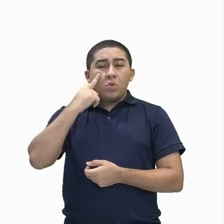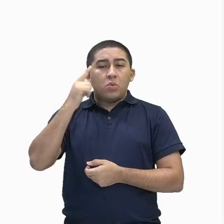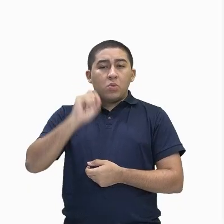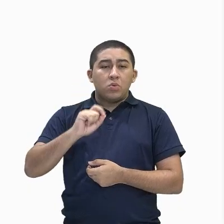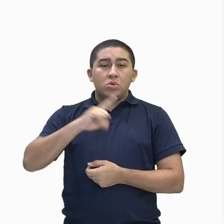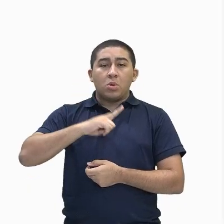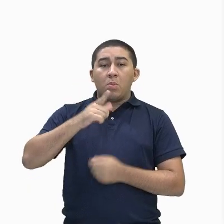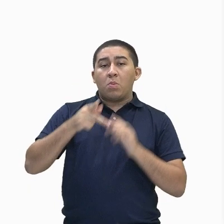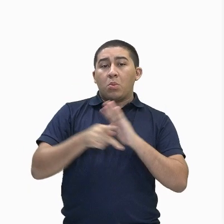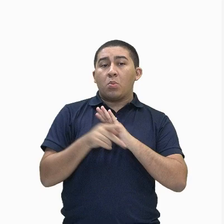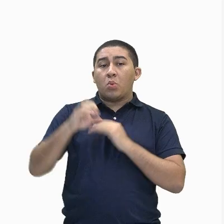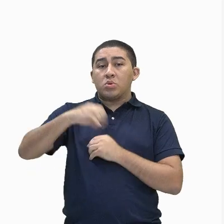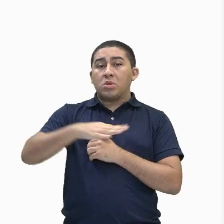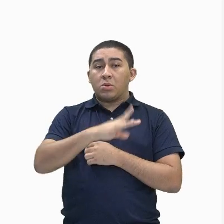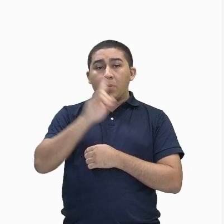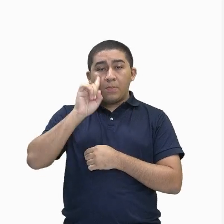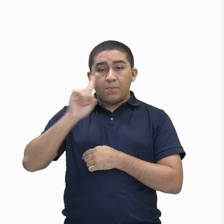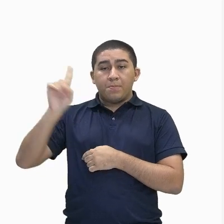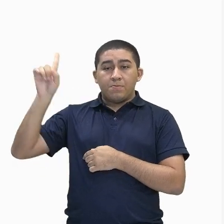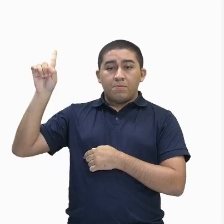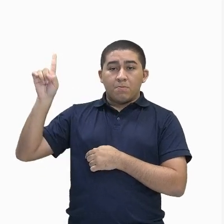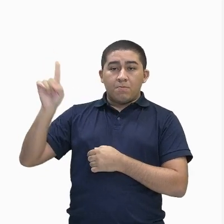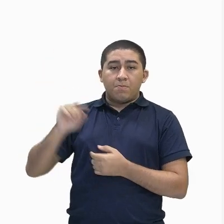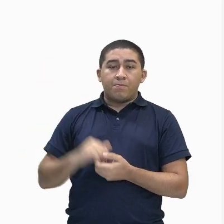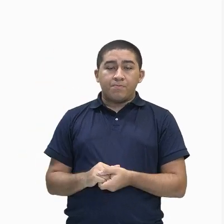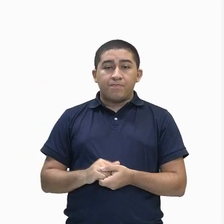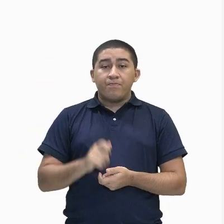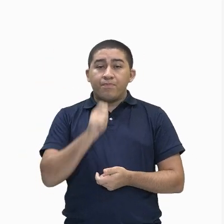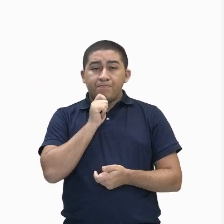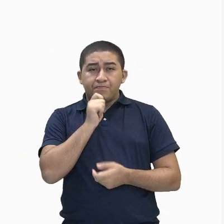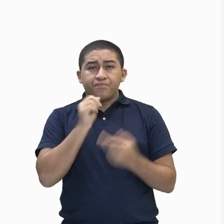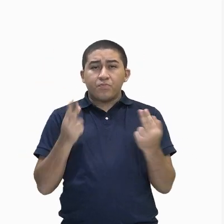oceânicas. Bem, assim